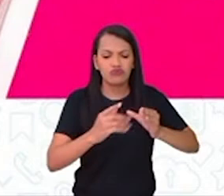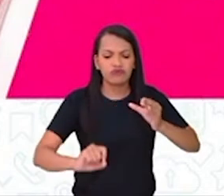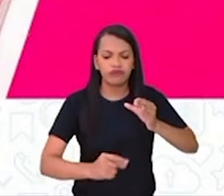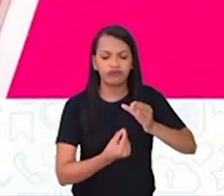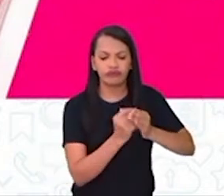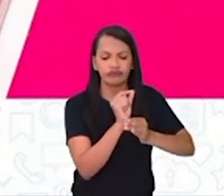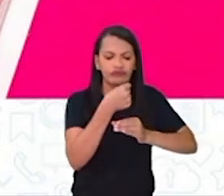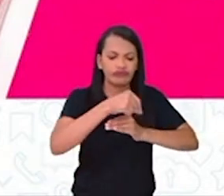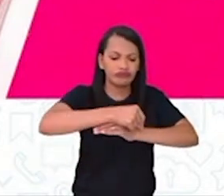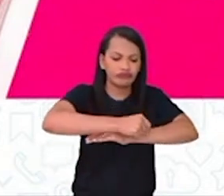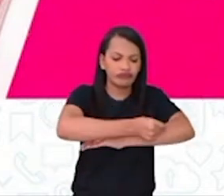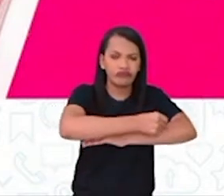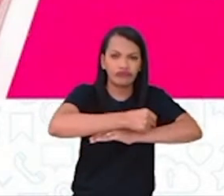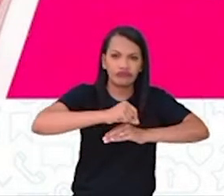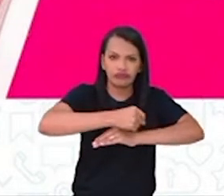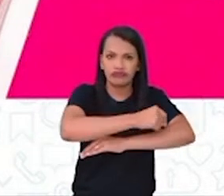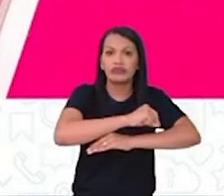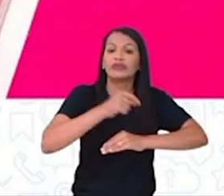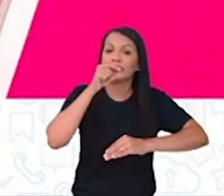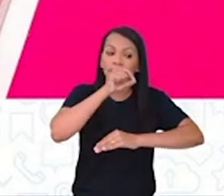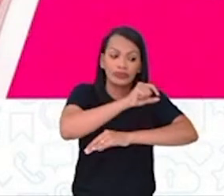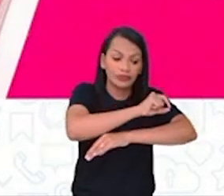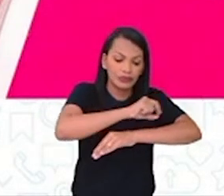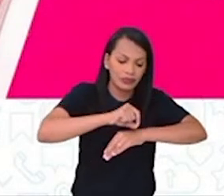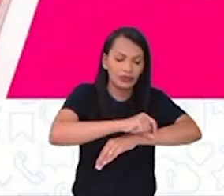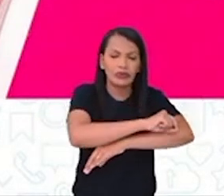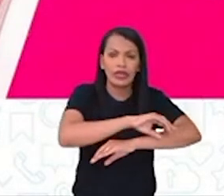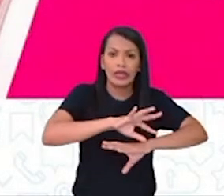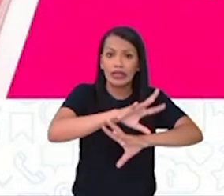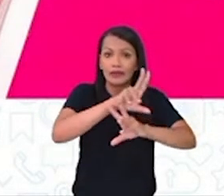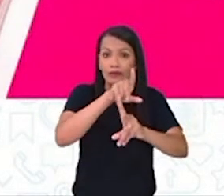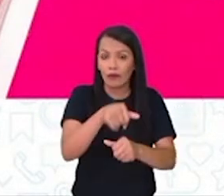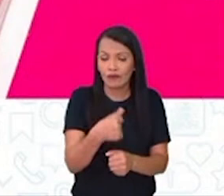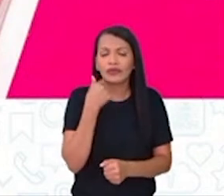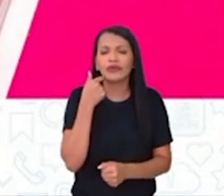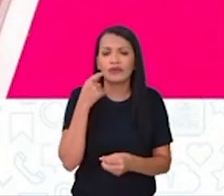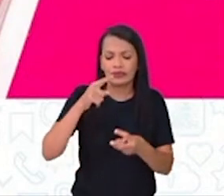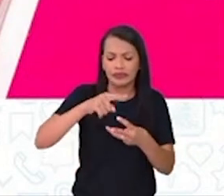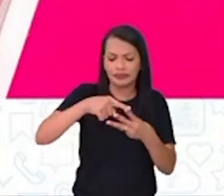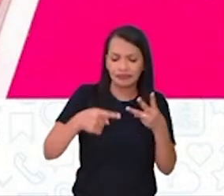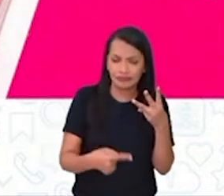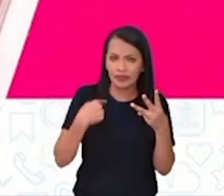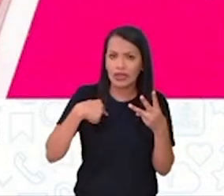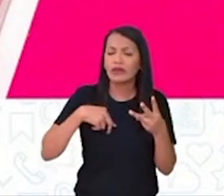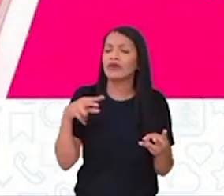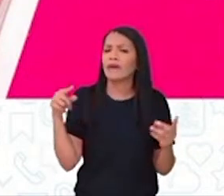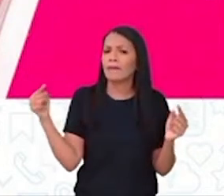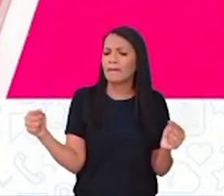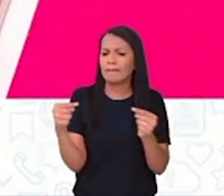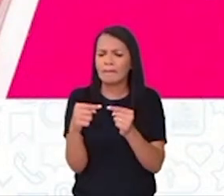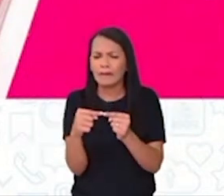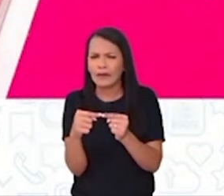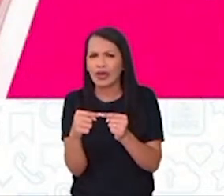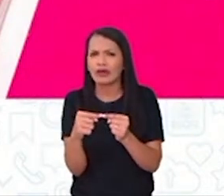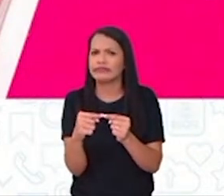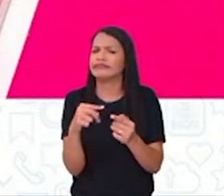formigas dão a sensação de comichão, por exemplo. Então, todas elas, em algum nível, estão aproximadas dos sentidos. Eles partem,